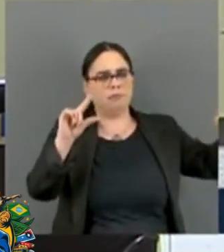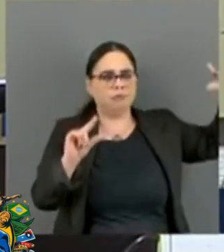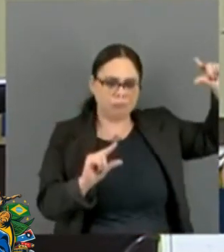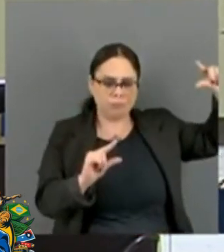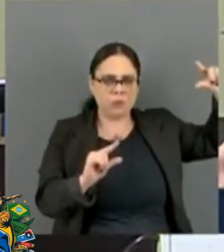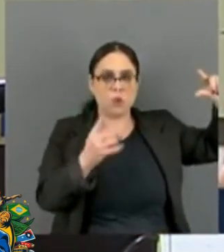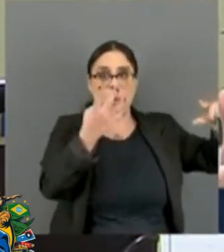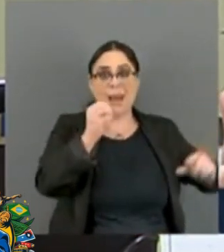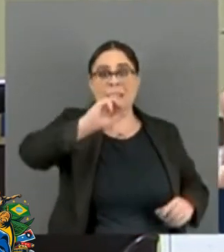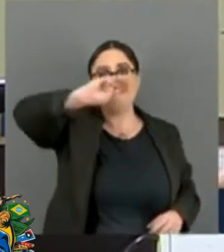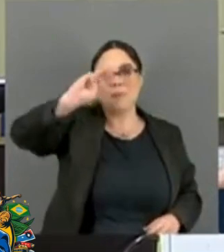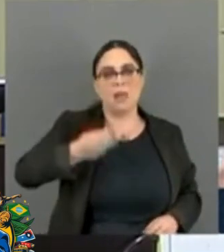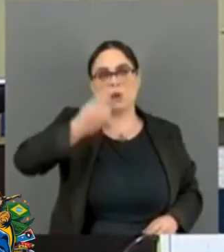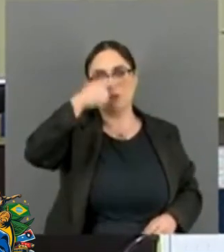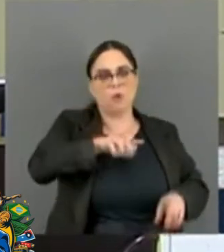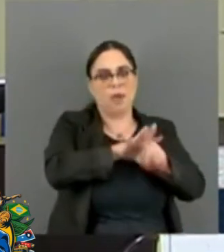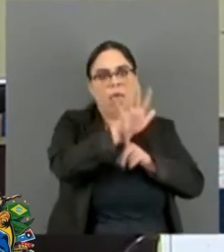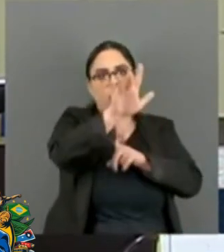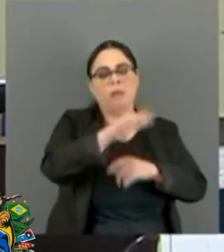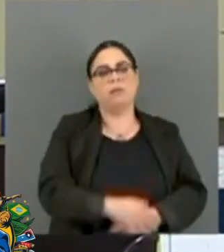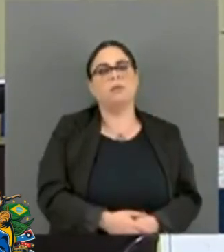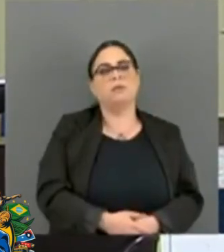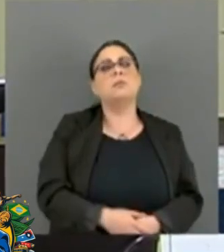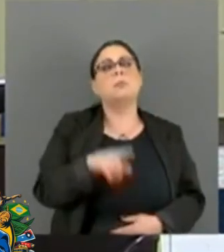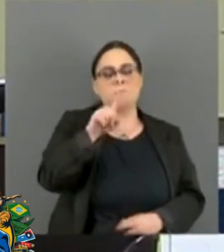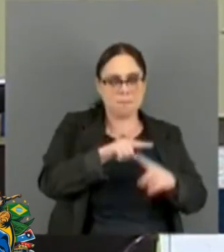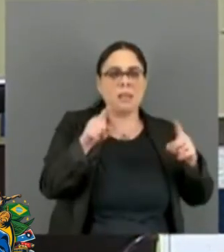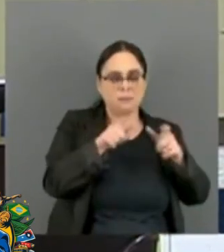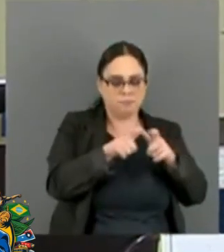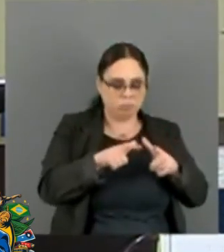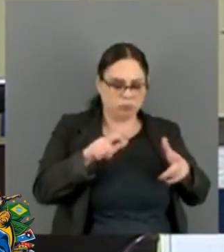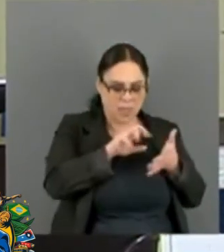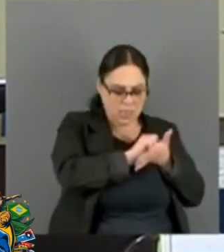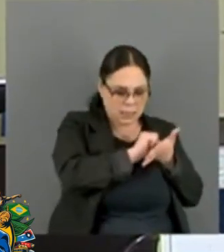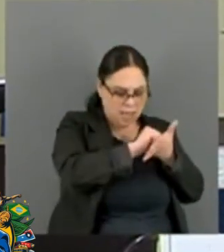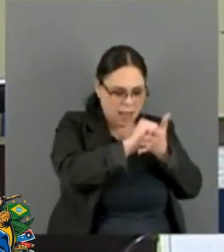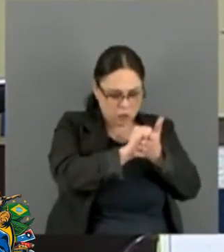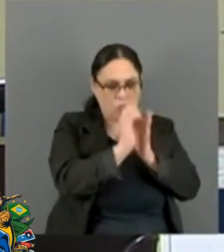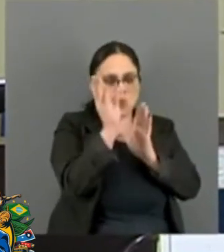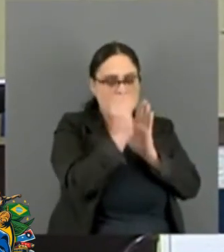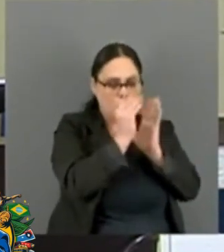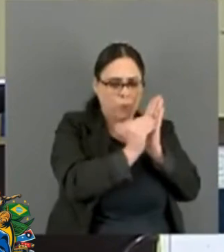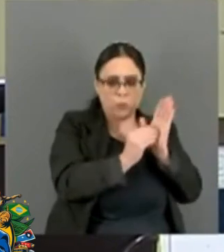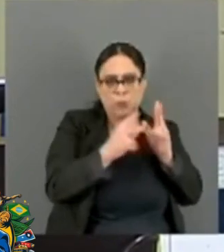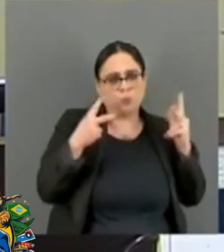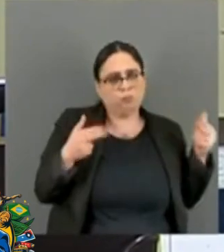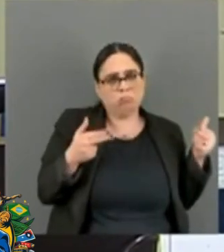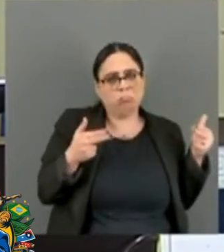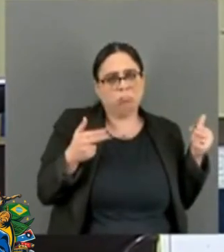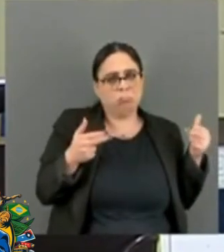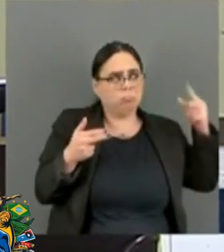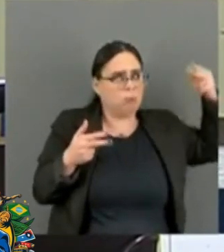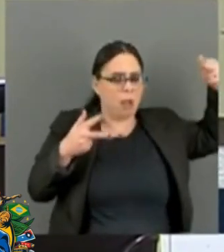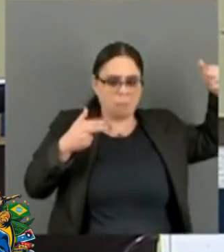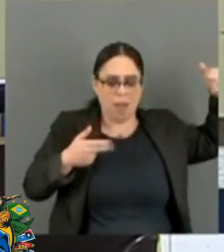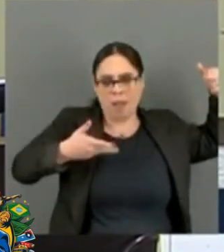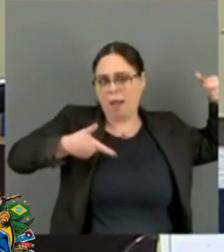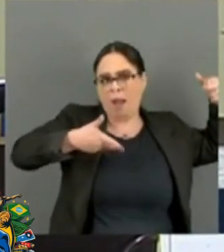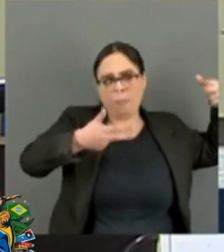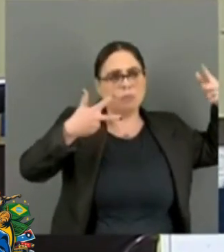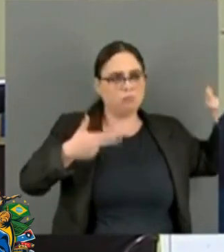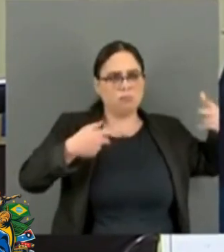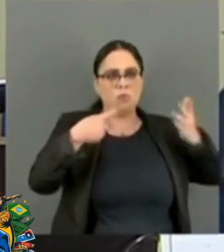40 milhões de visualizações, sendo que o canal cresce em número de inscritos, o conteúdo é gerado da mesma forma, com a mesma velocidade, com o